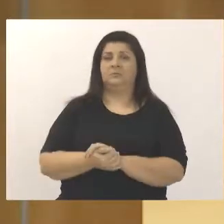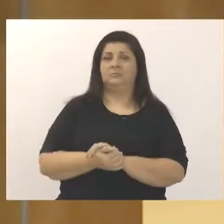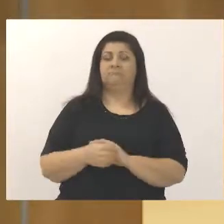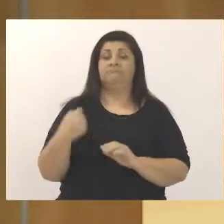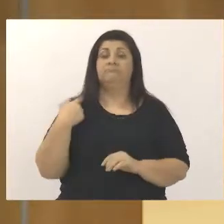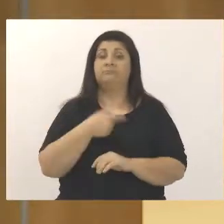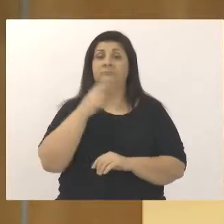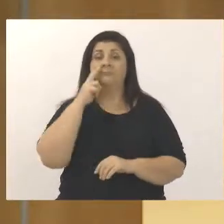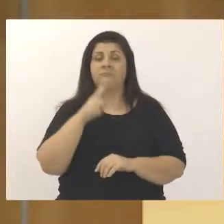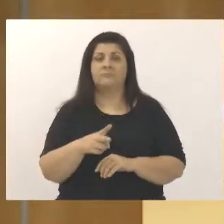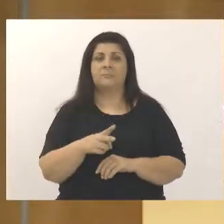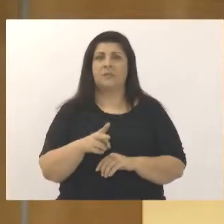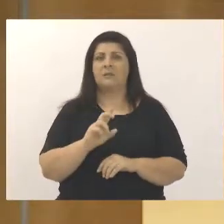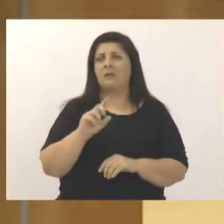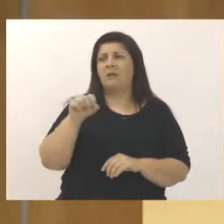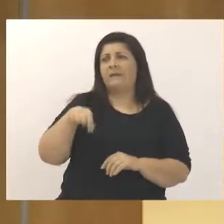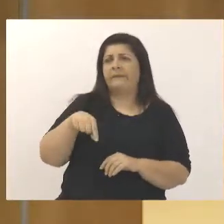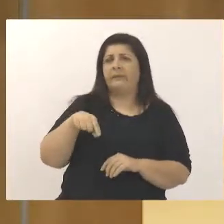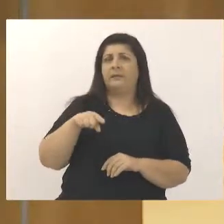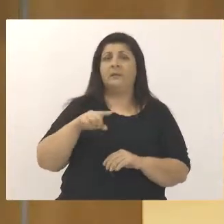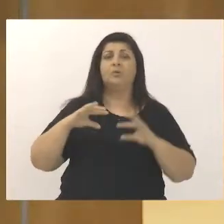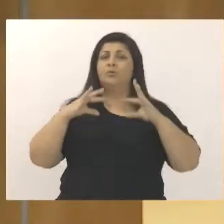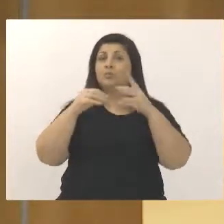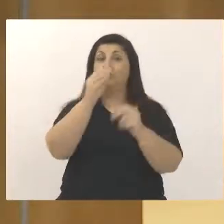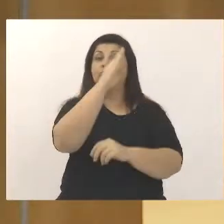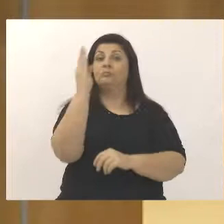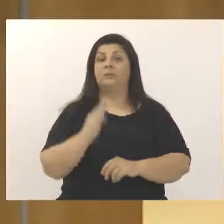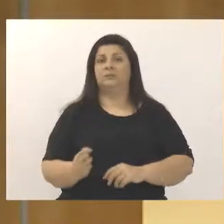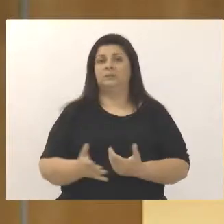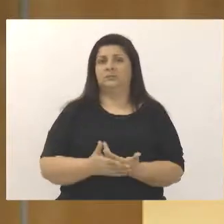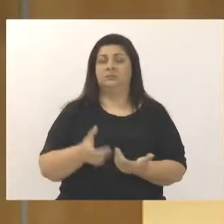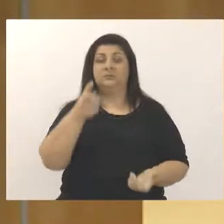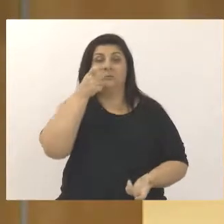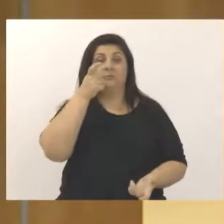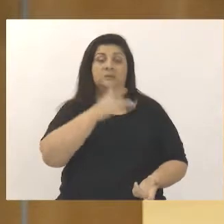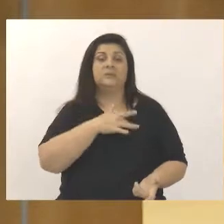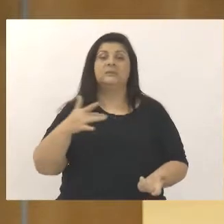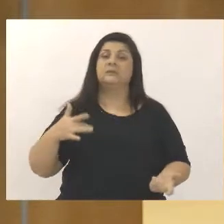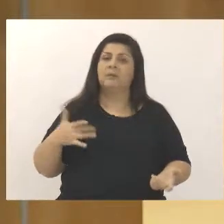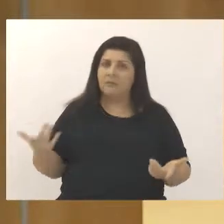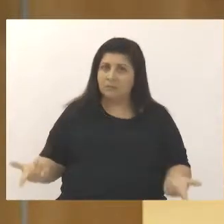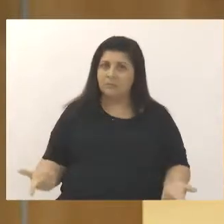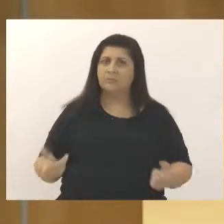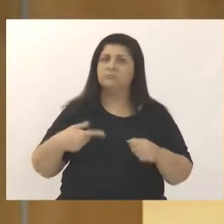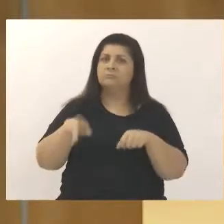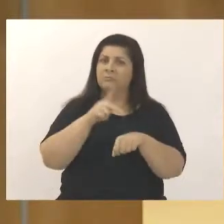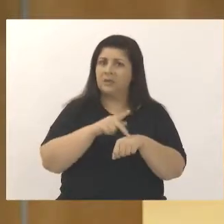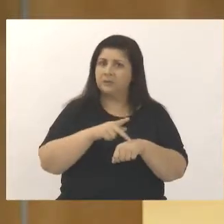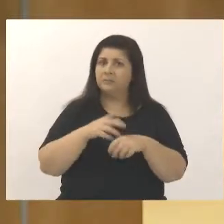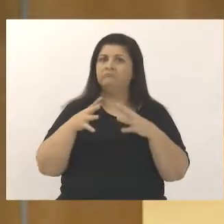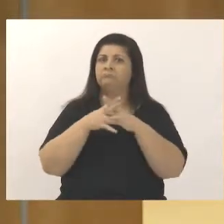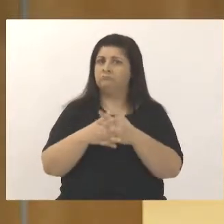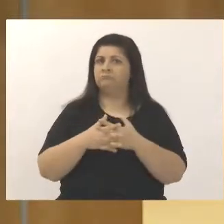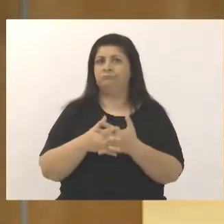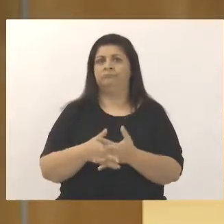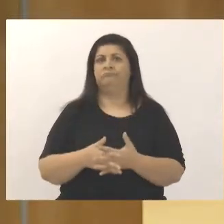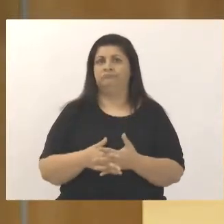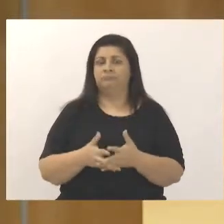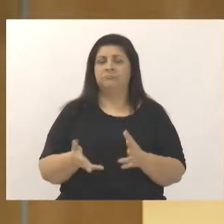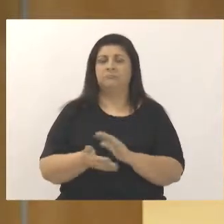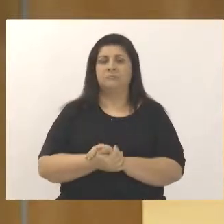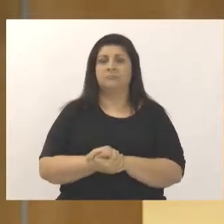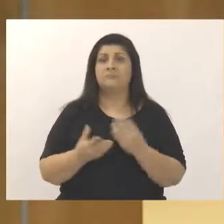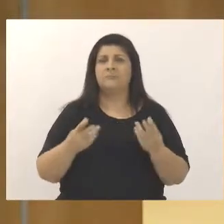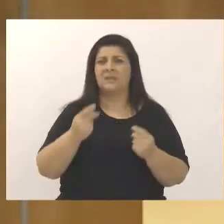vendo aí, não só aqui, mas no Brasil inteiro, em relação da saúde do nosso país, que é um caos total, que